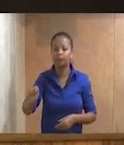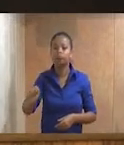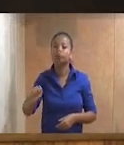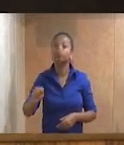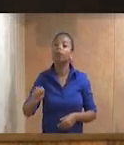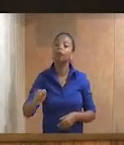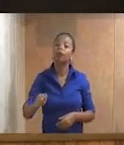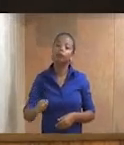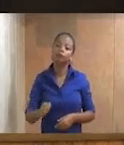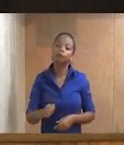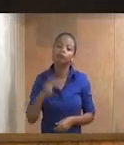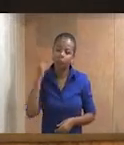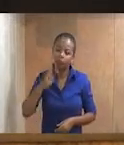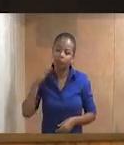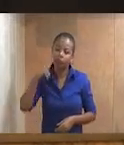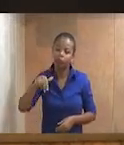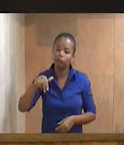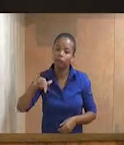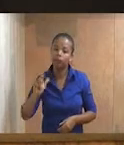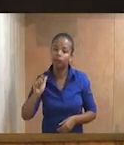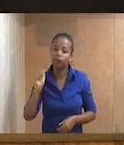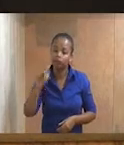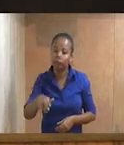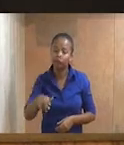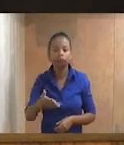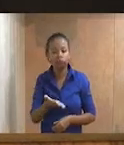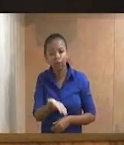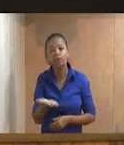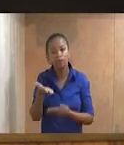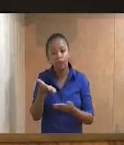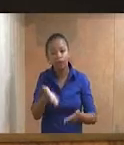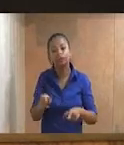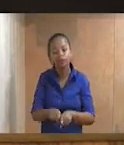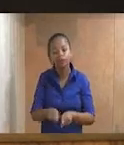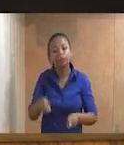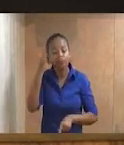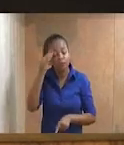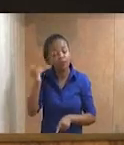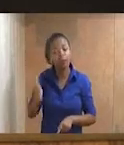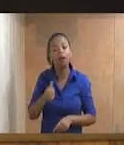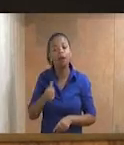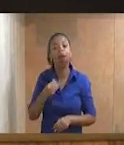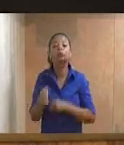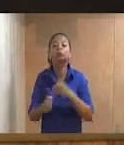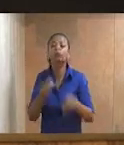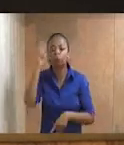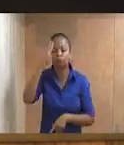história. Se eu votar contra, vão dizer que eu votei contra o